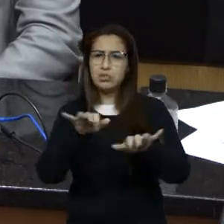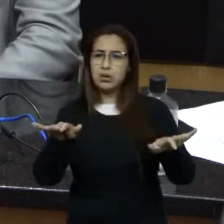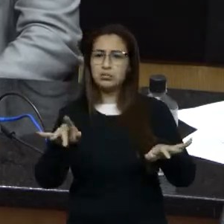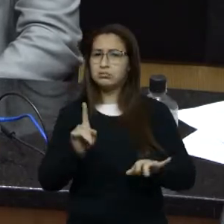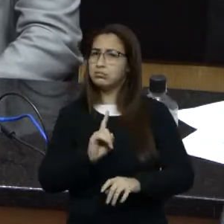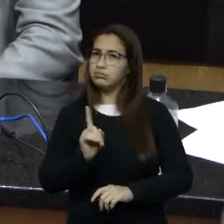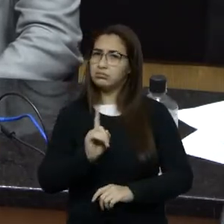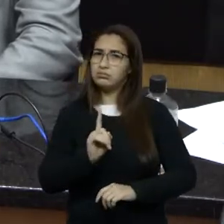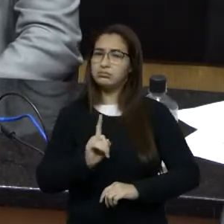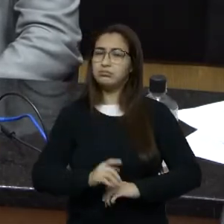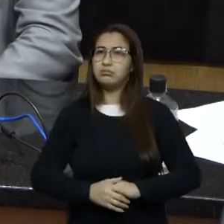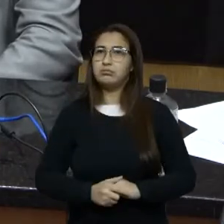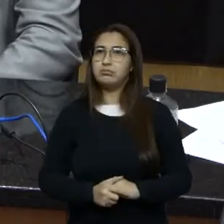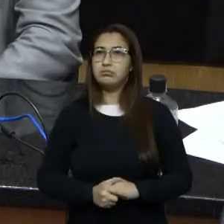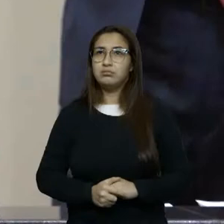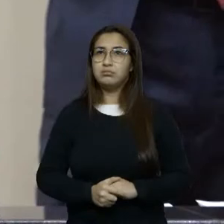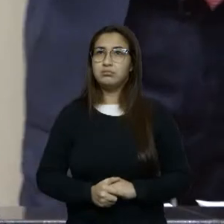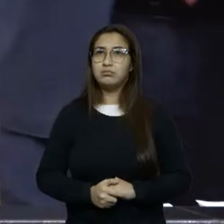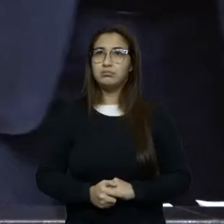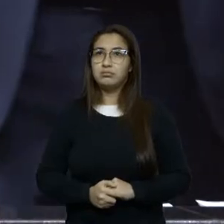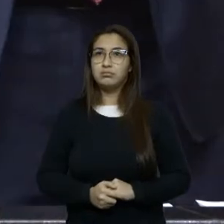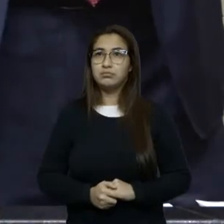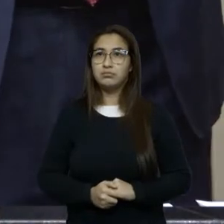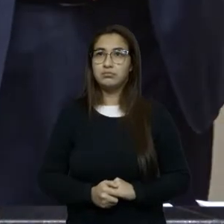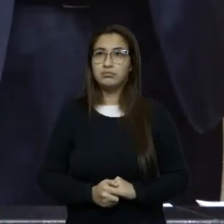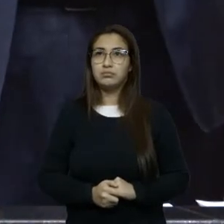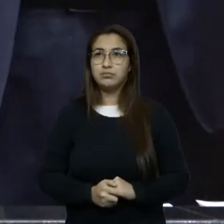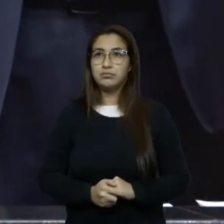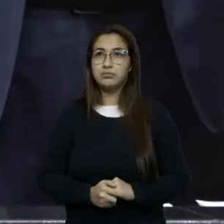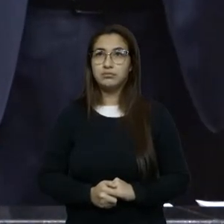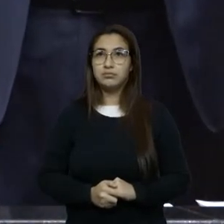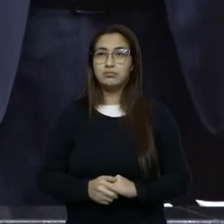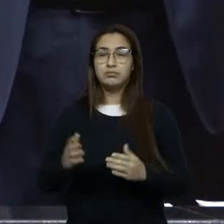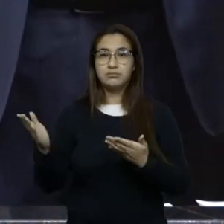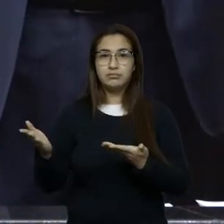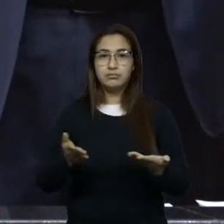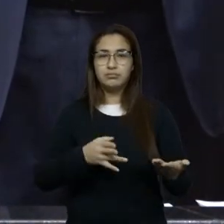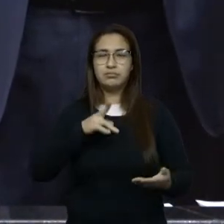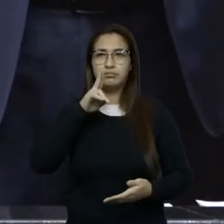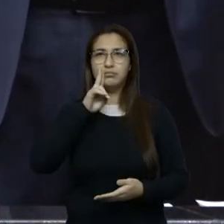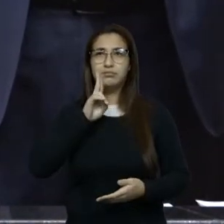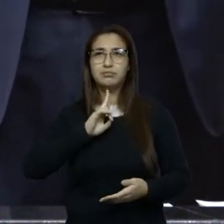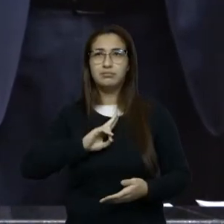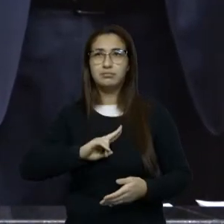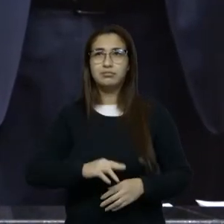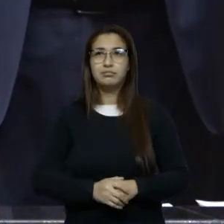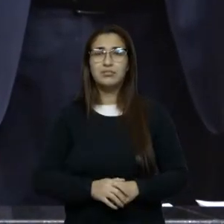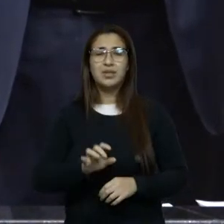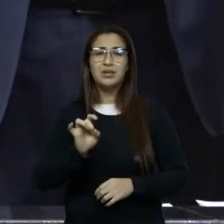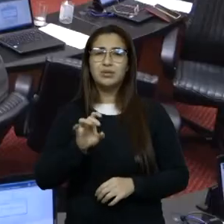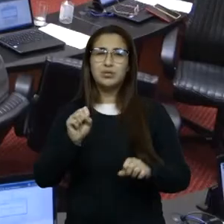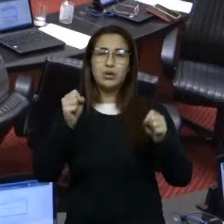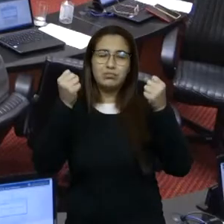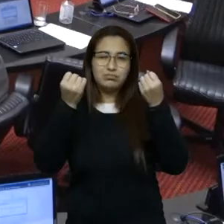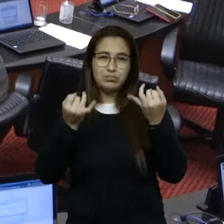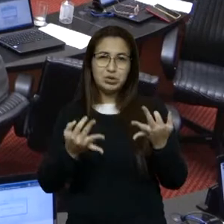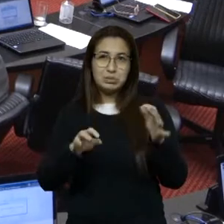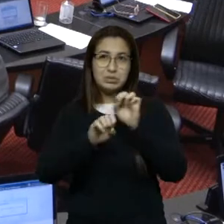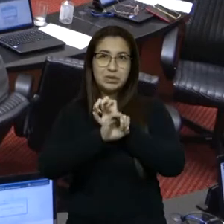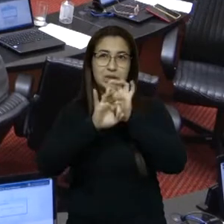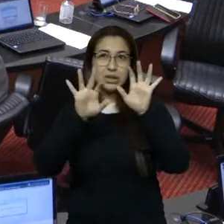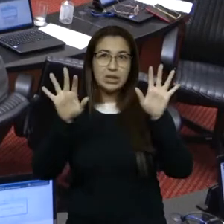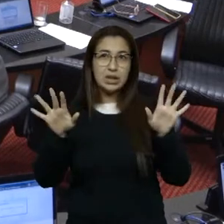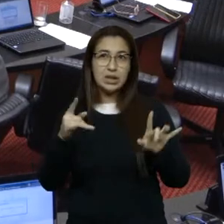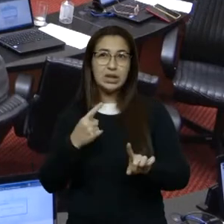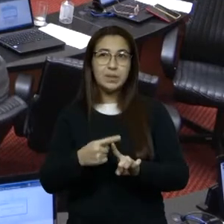presente o deputado de santa casa pela ordem Deputado Ivan nada só queria fazer um esclarecimento passe